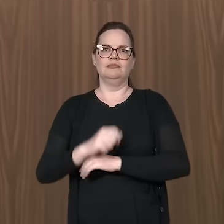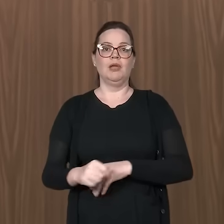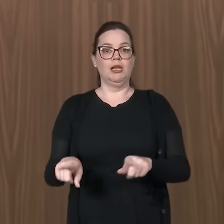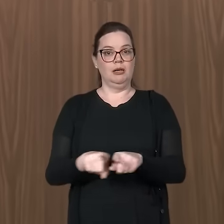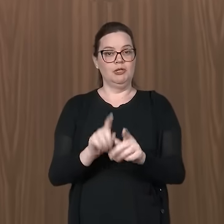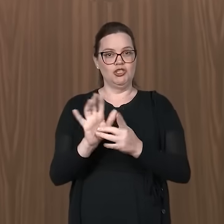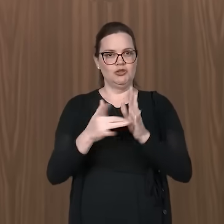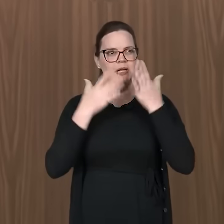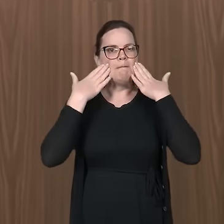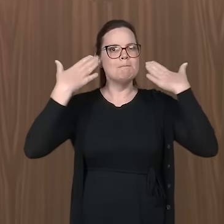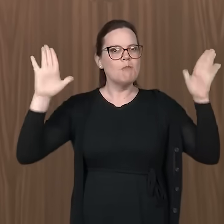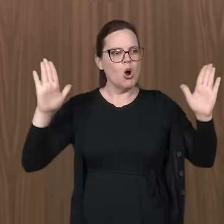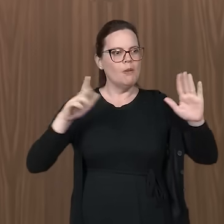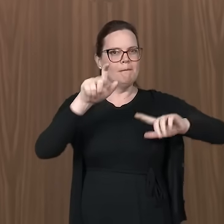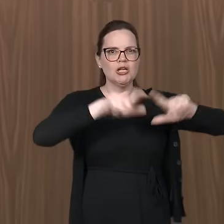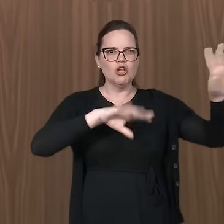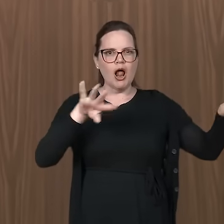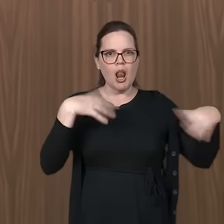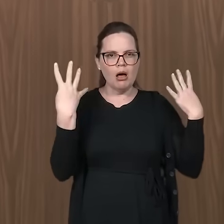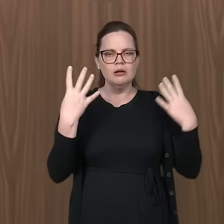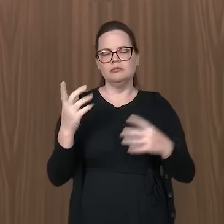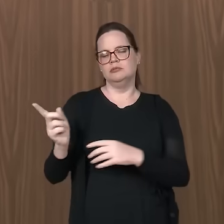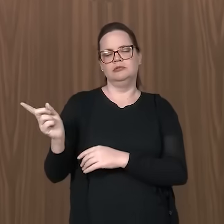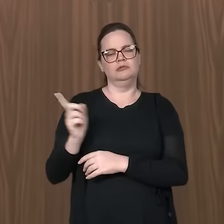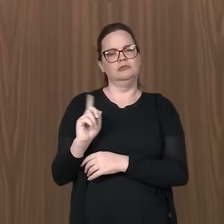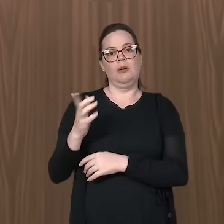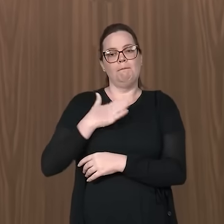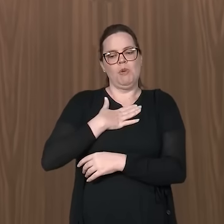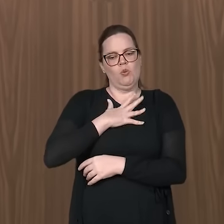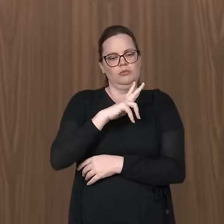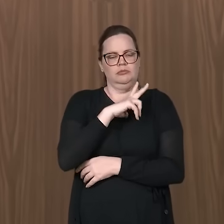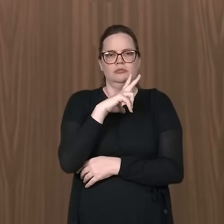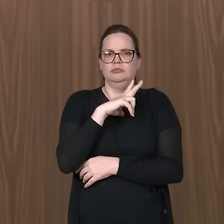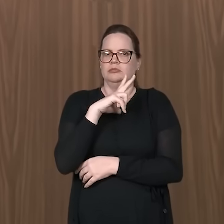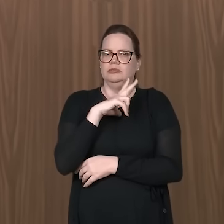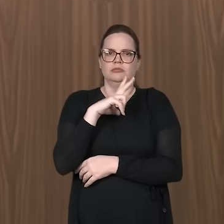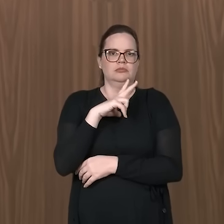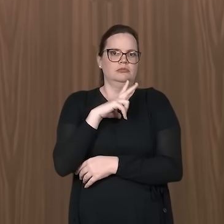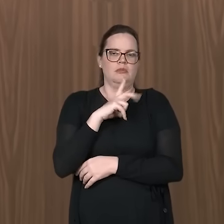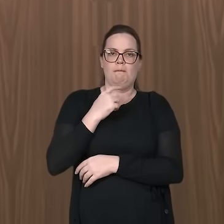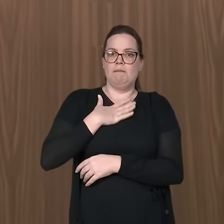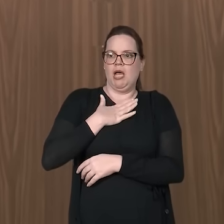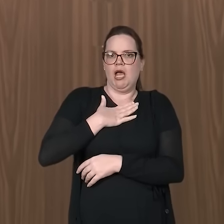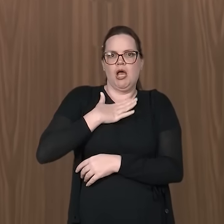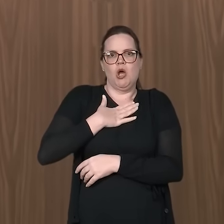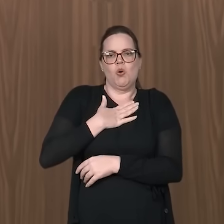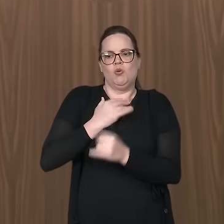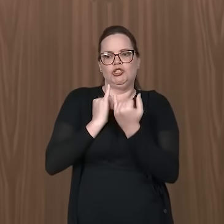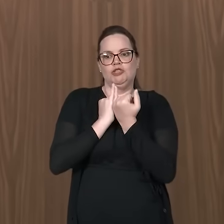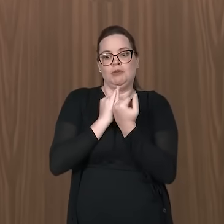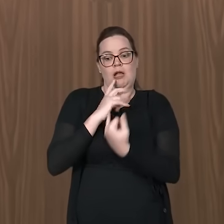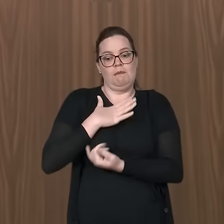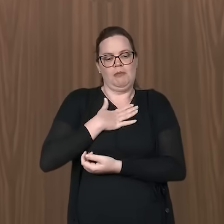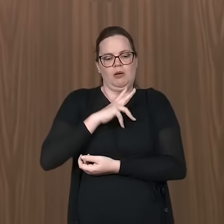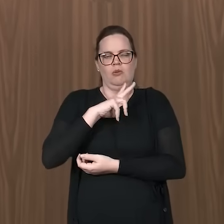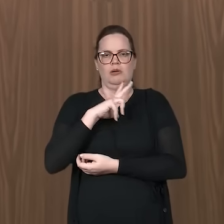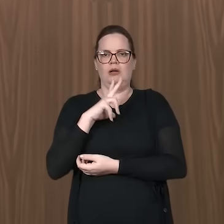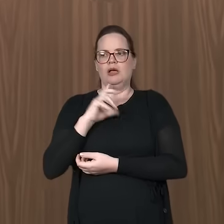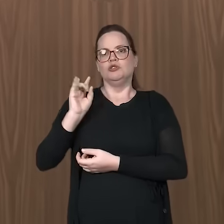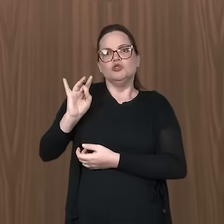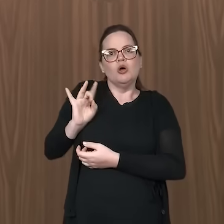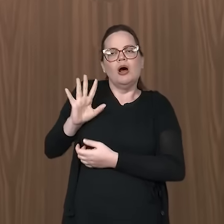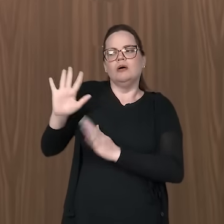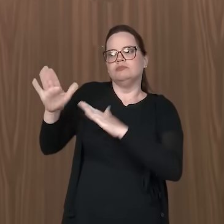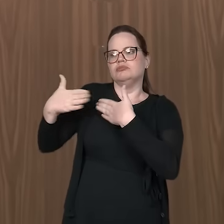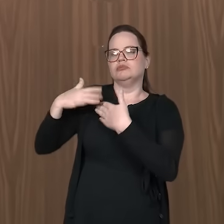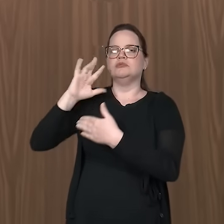não expõe aquilo que são as nossas intimidades, não expõe aos homens. Os discípulos não estavam ali, só estava somente o Senhor Jesus